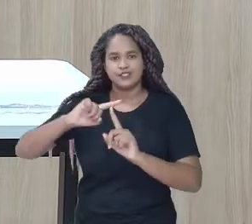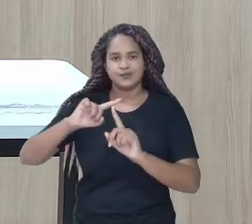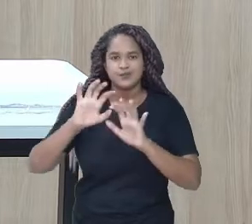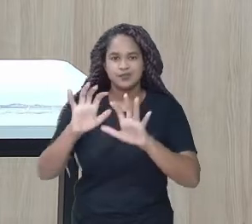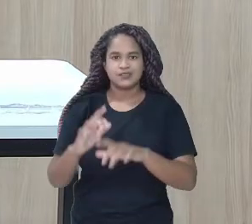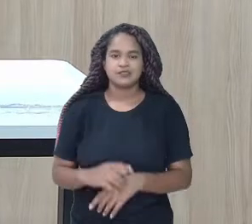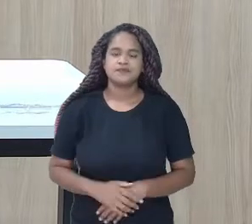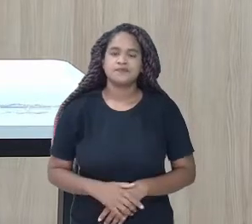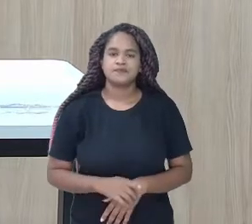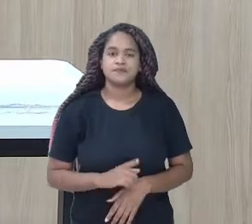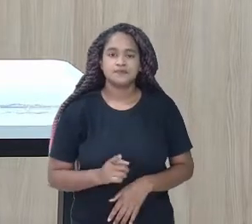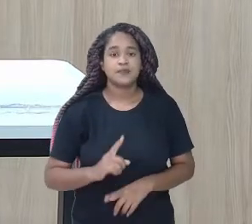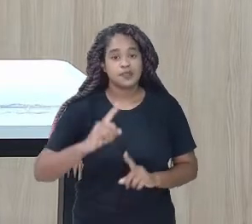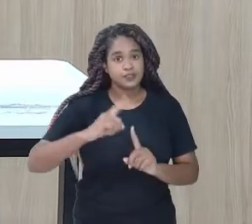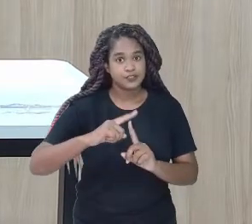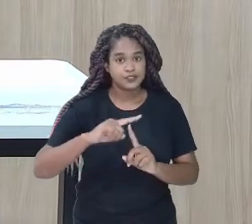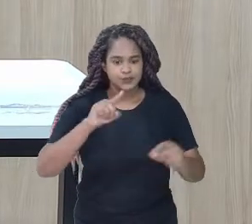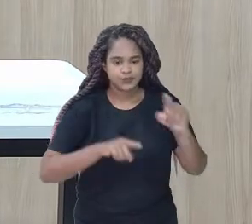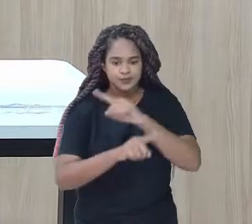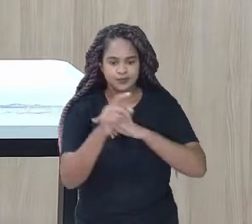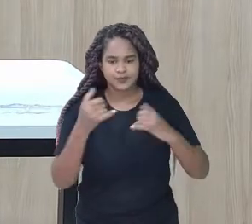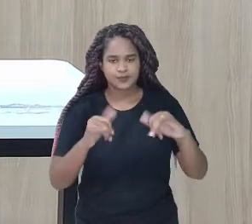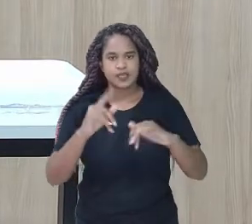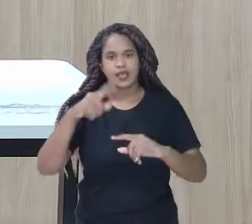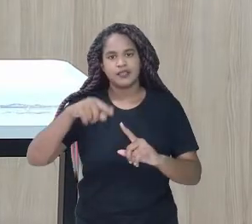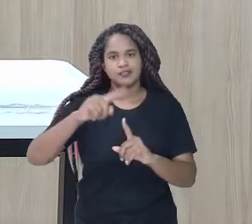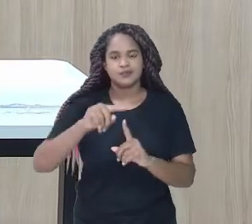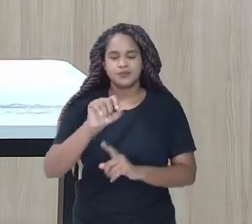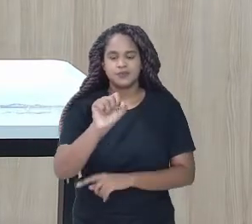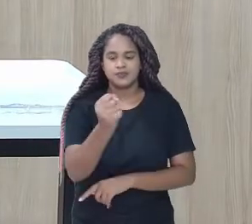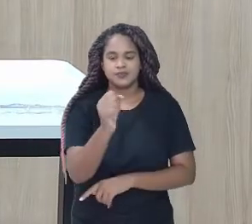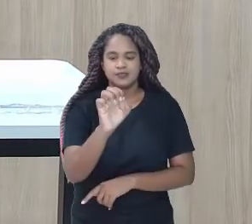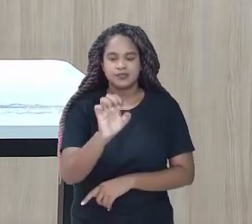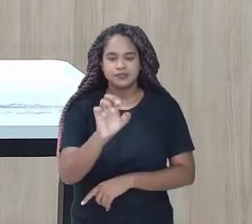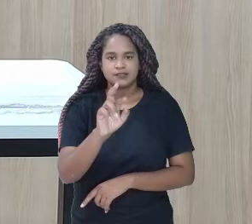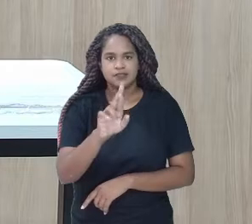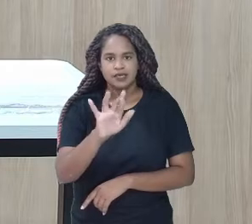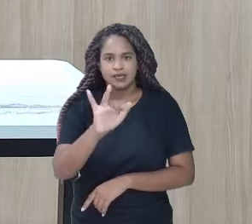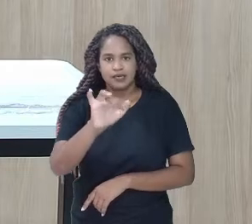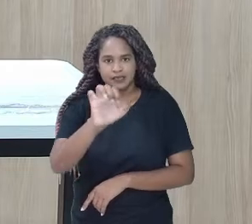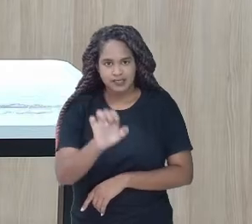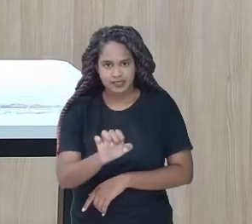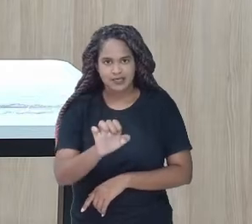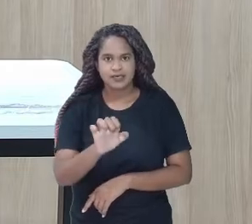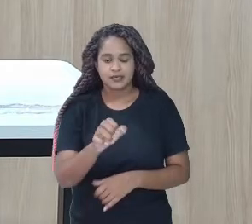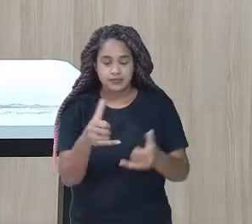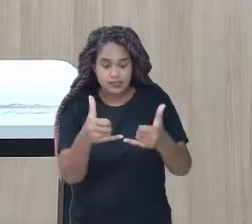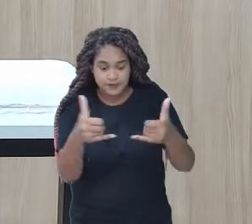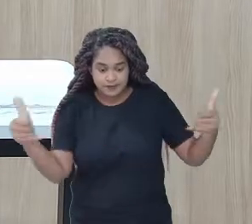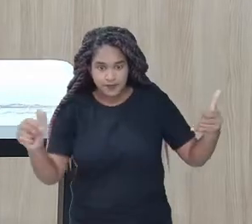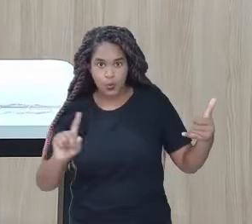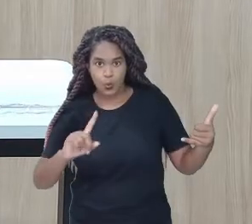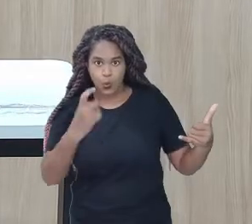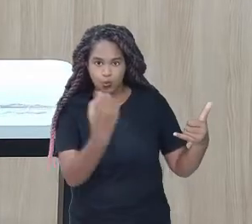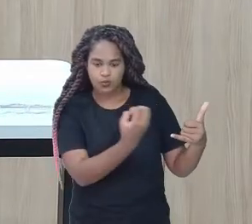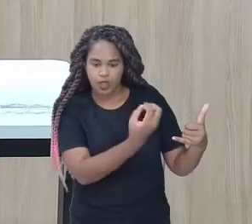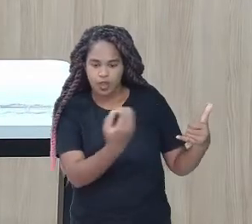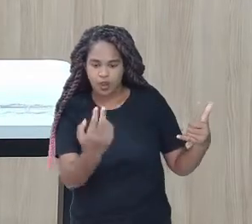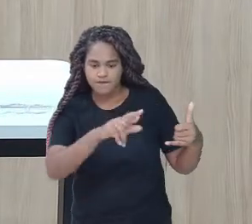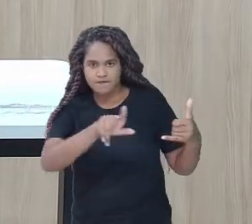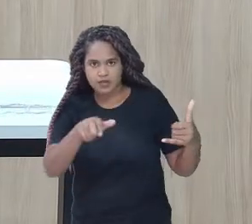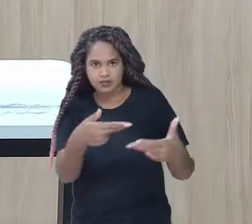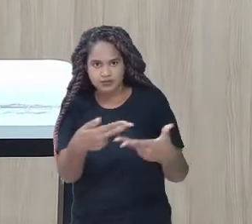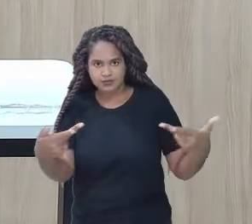circuito é circuito em série, aquele que é ligado por um mesmo fio. E